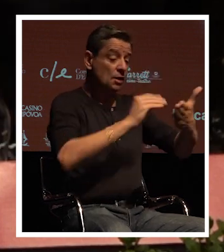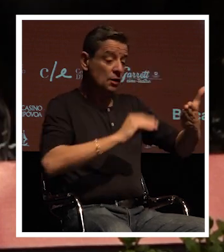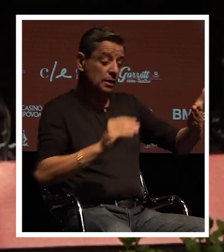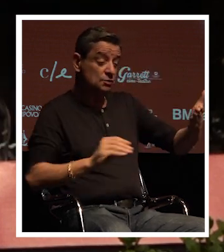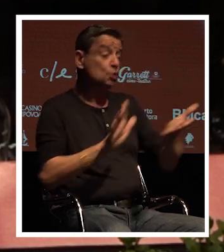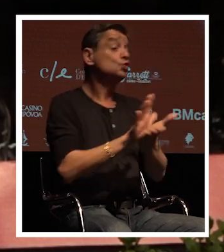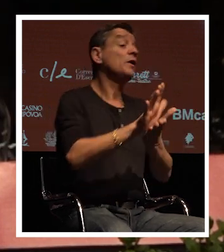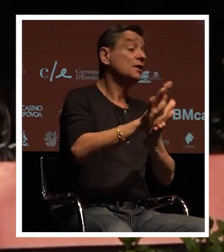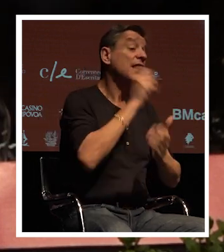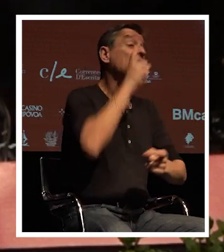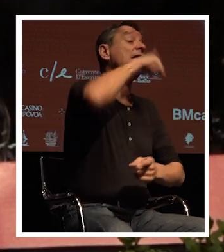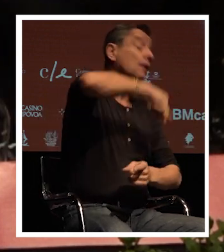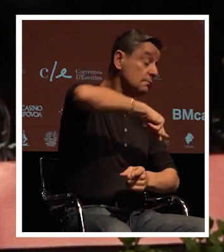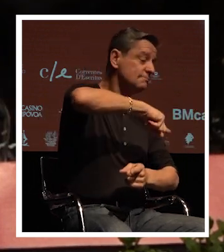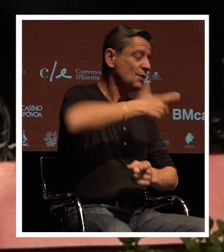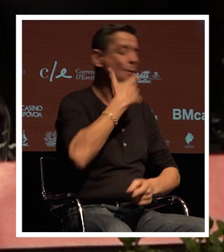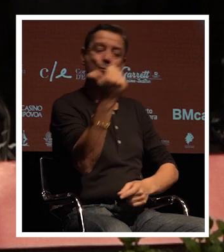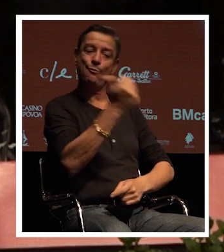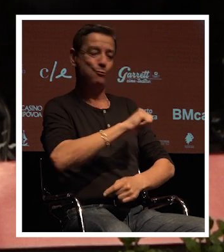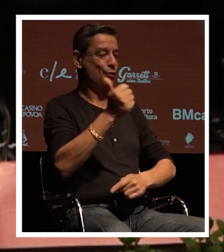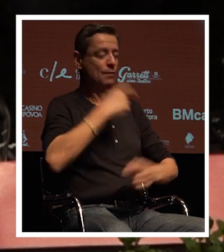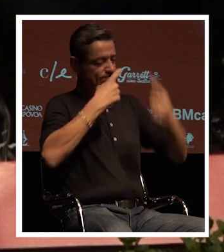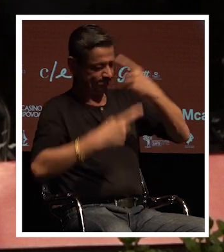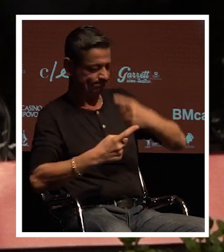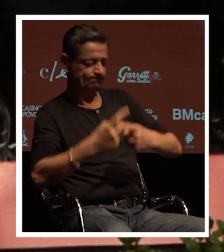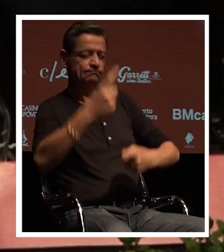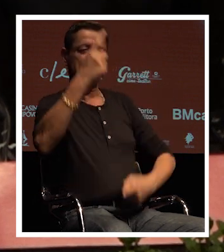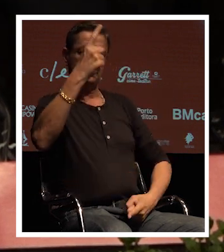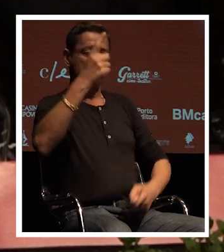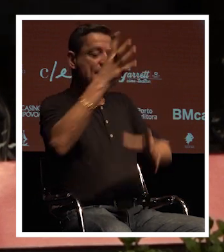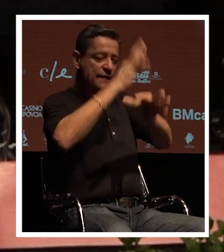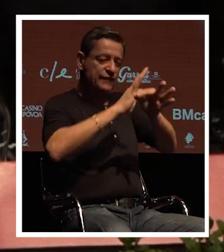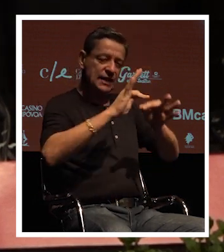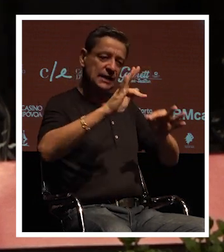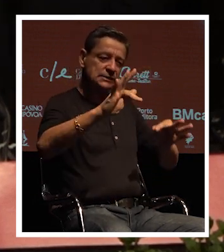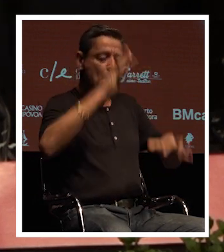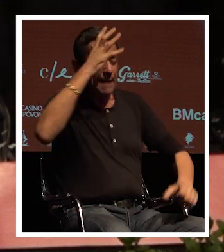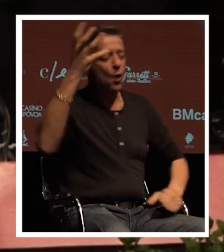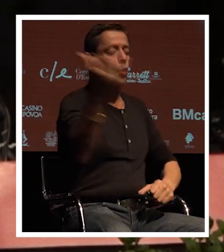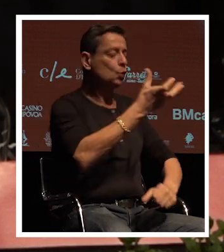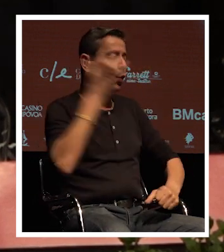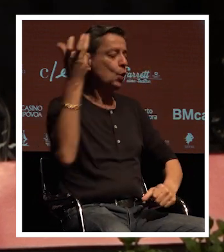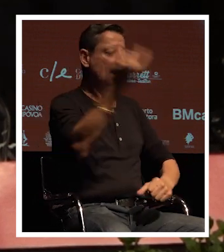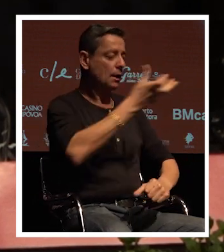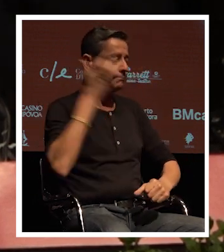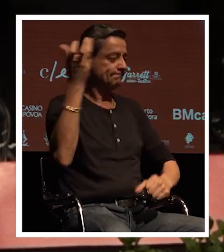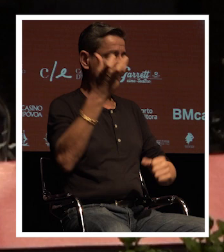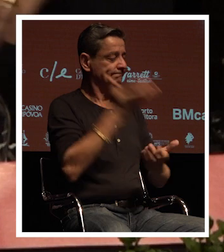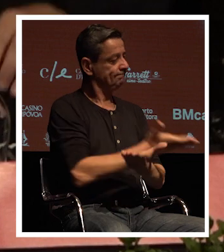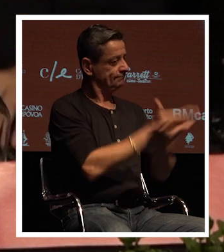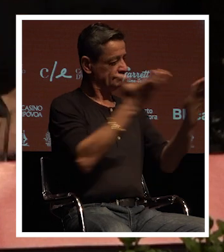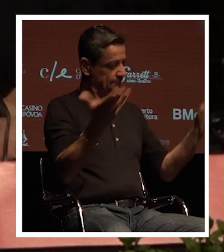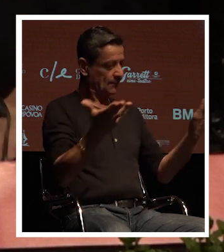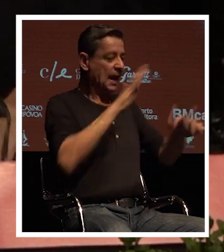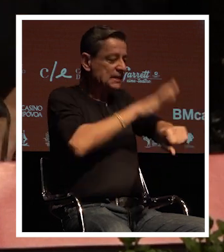esses excluídos não podemos nós reclamar uma outra definição para ela para a cultura para elas